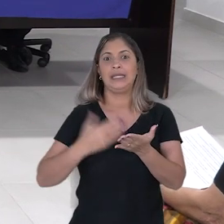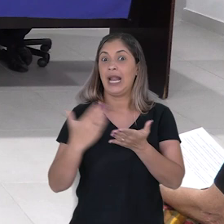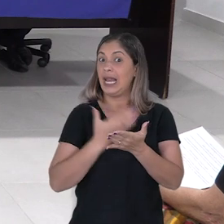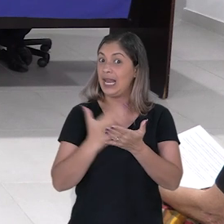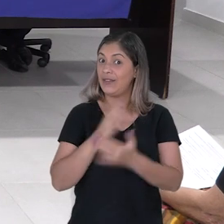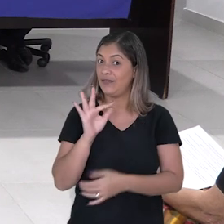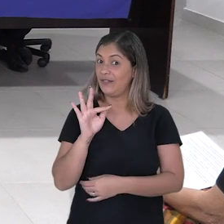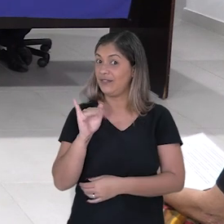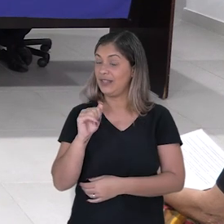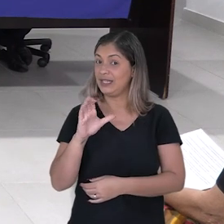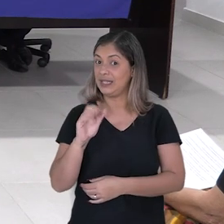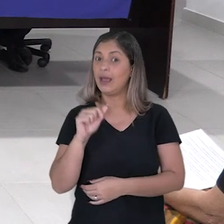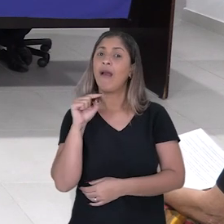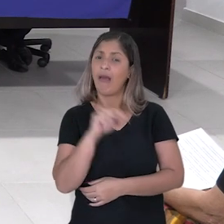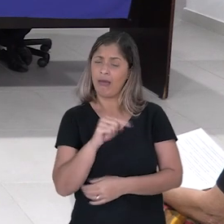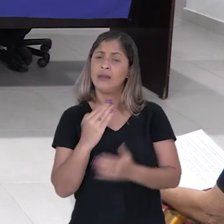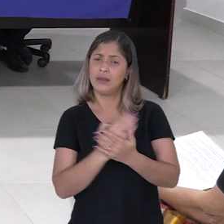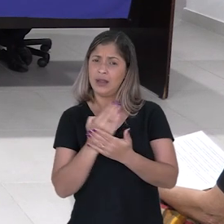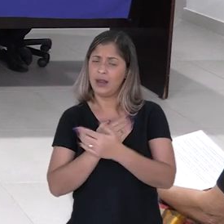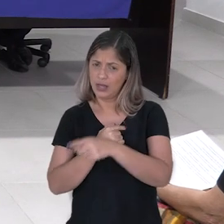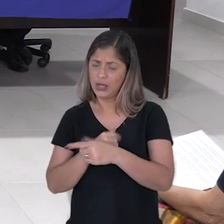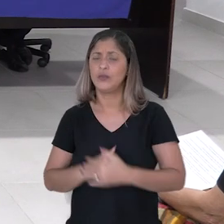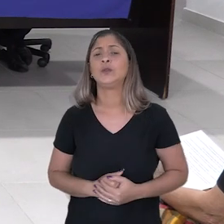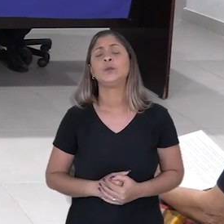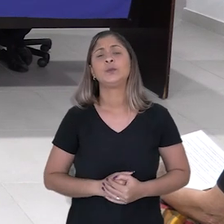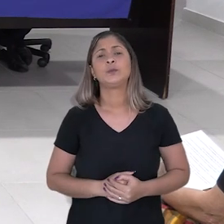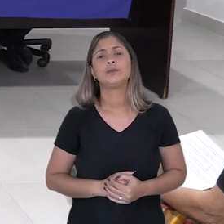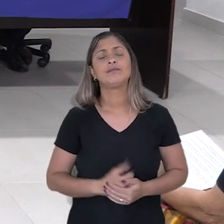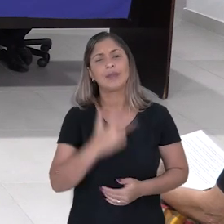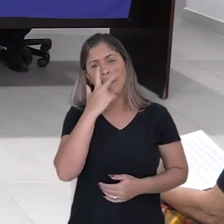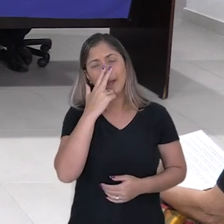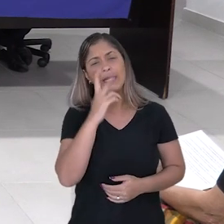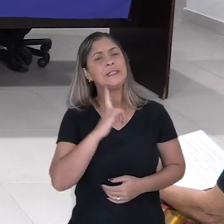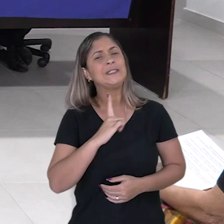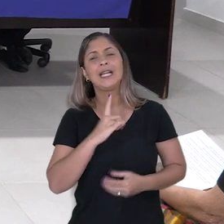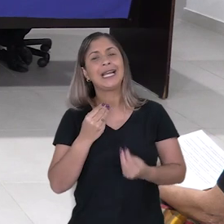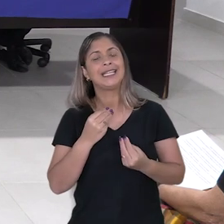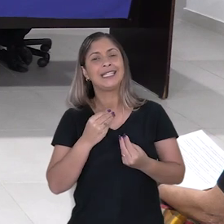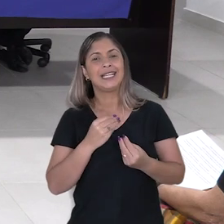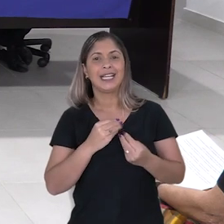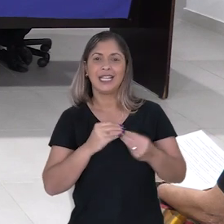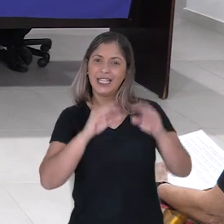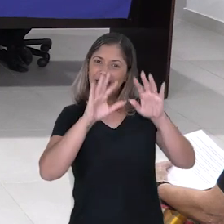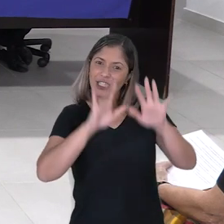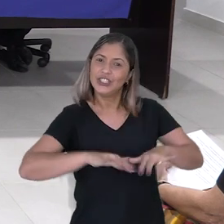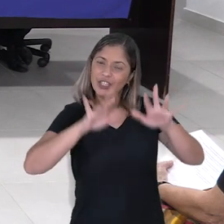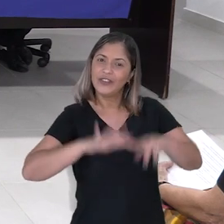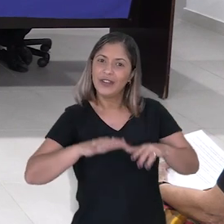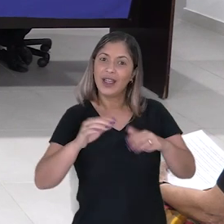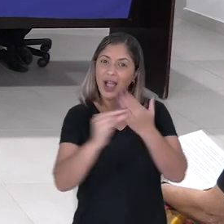física, né? Esse livro em particular, ele tem uma singularidade que ele foi escrito por dois